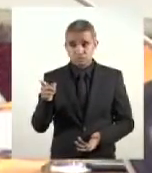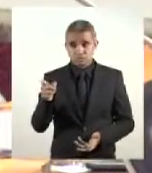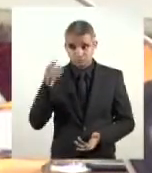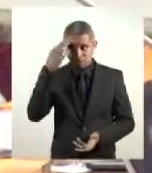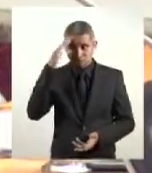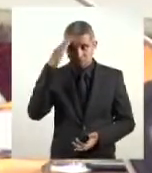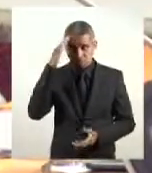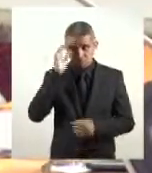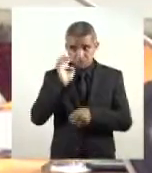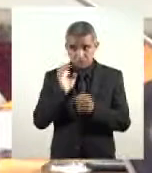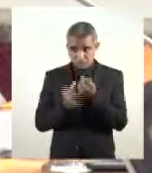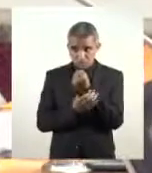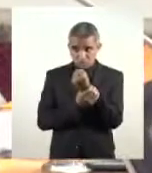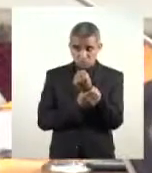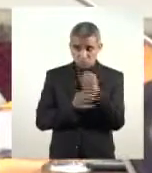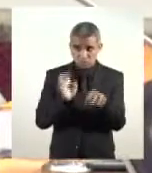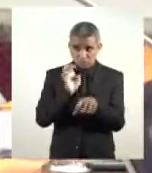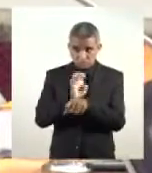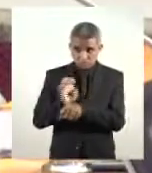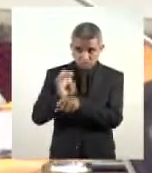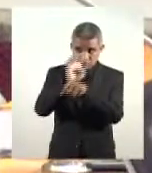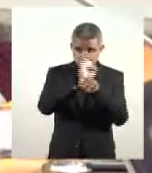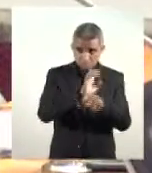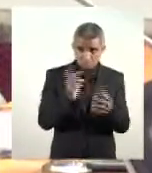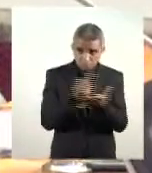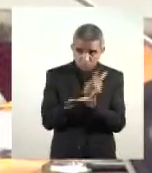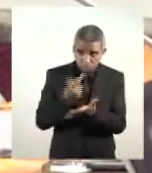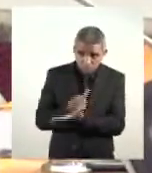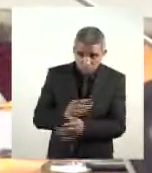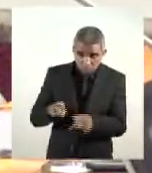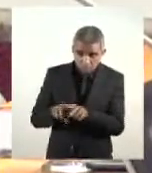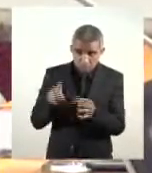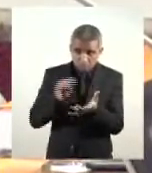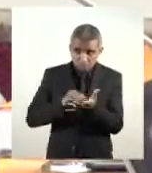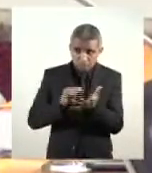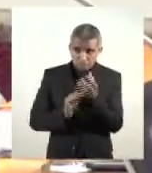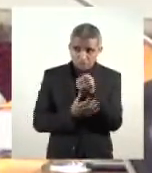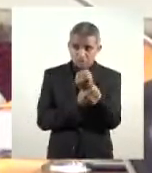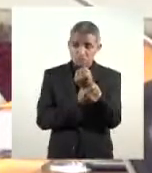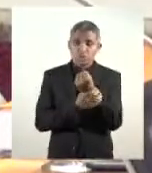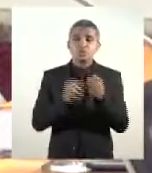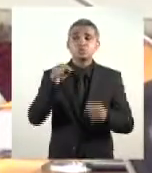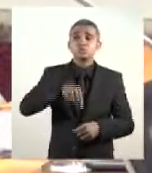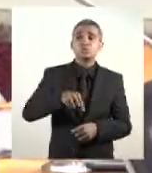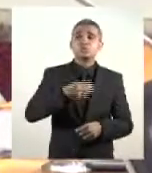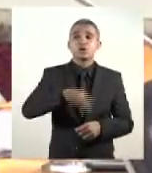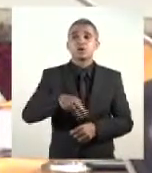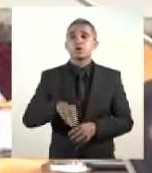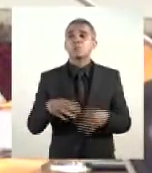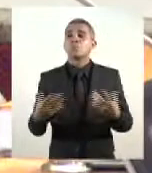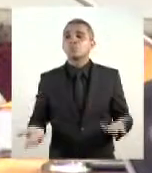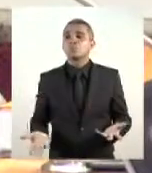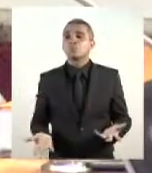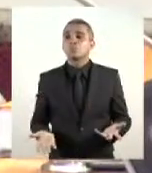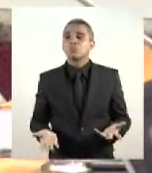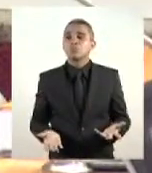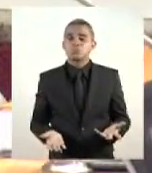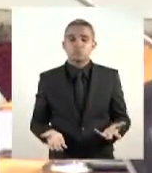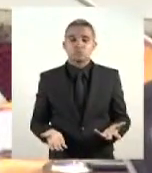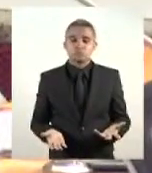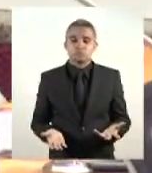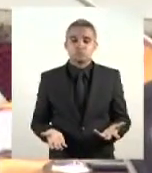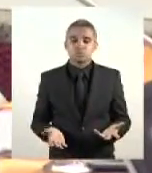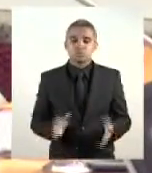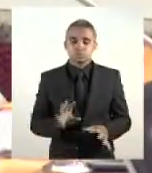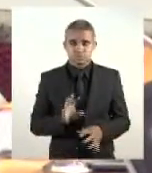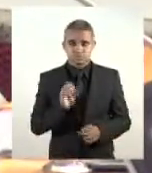estados? Sim, o problema de segurança... Não, só uma pergunta. Ou acha que só acontece no Maranhão? Porque é uma outra pergunta que eu vou fazer a Vossa Excelência. Veja bem,